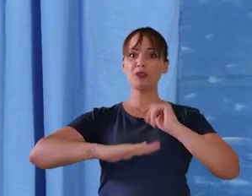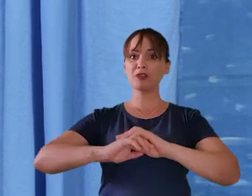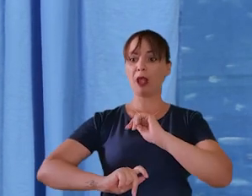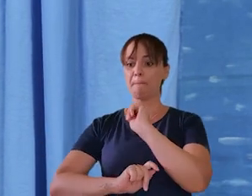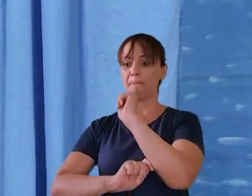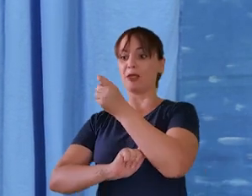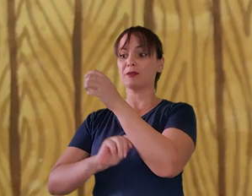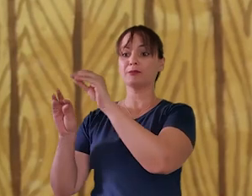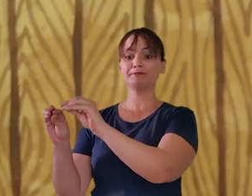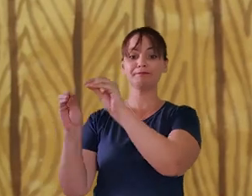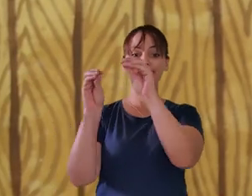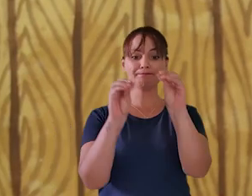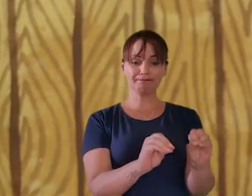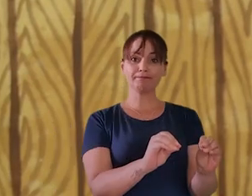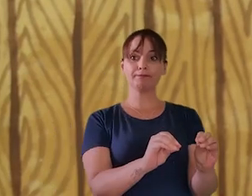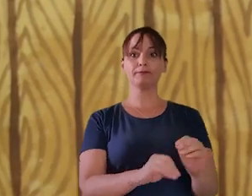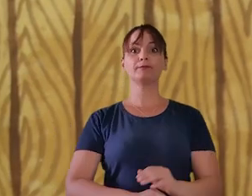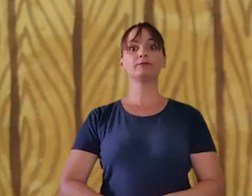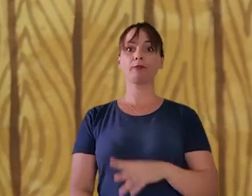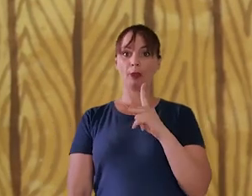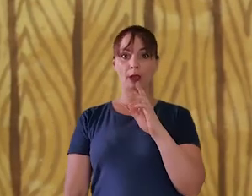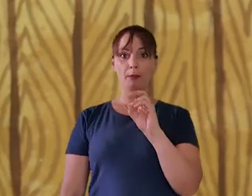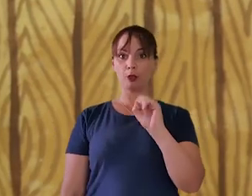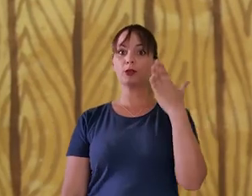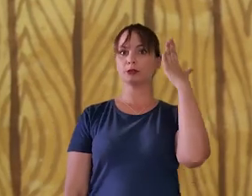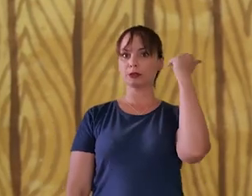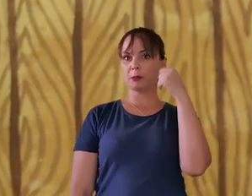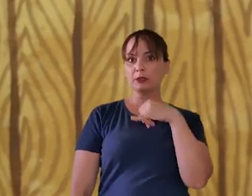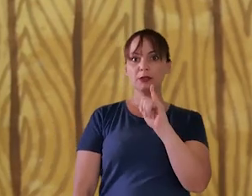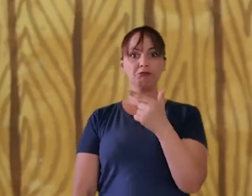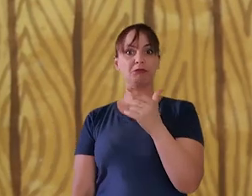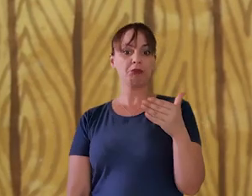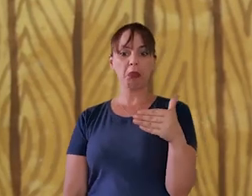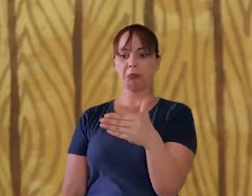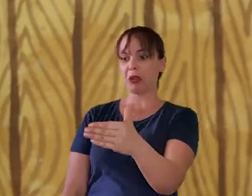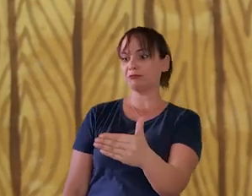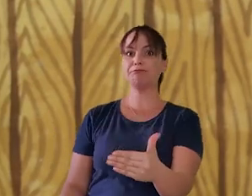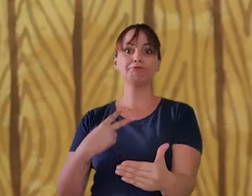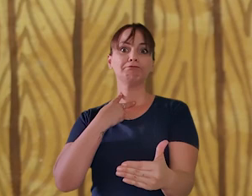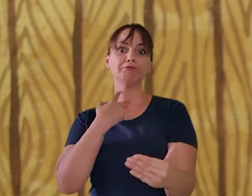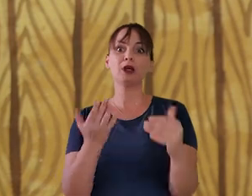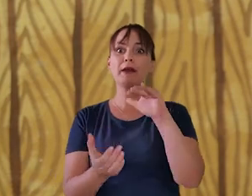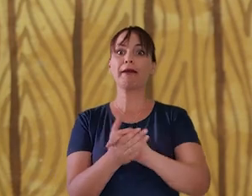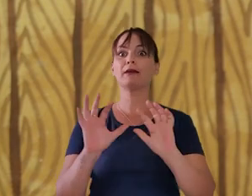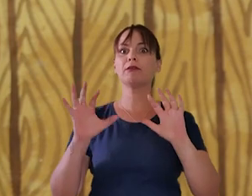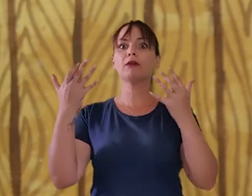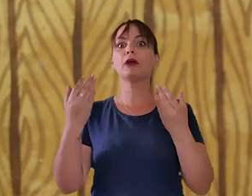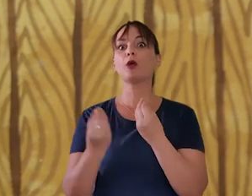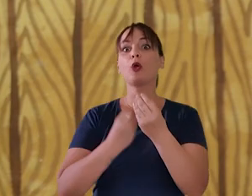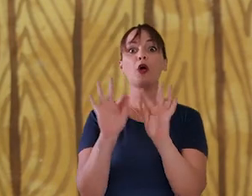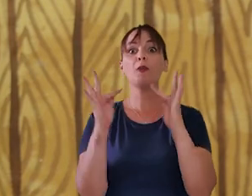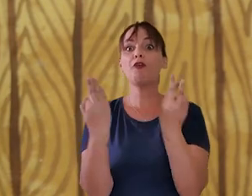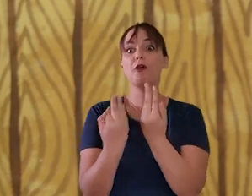lugar. Pedro sabia que sem peixe para pescar não poderia se casar. E sua família? Como